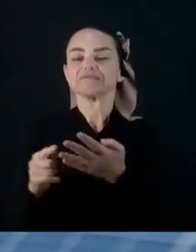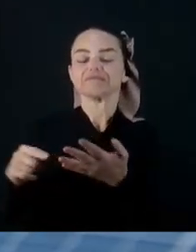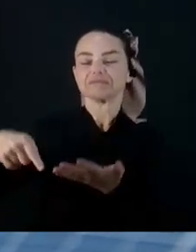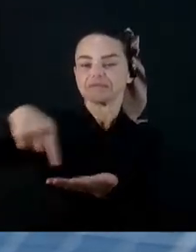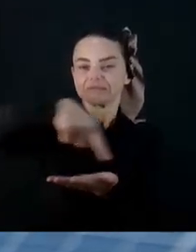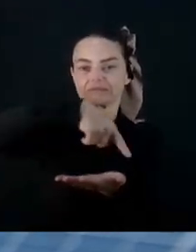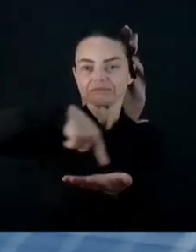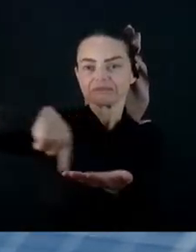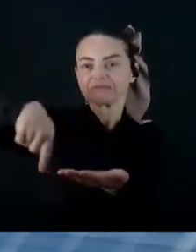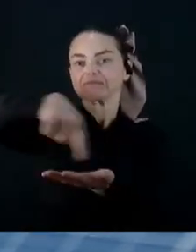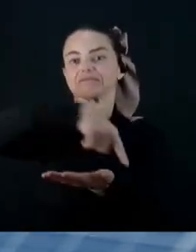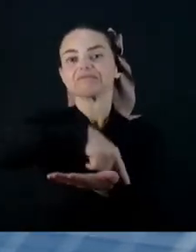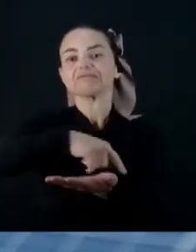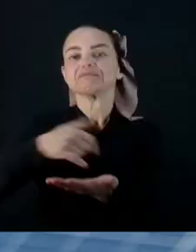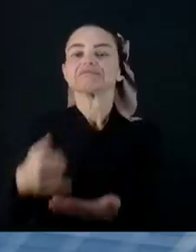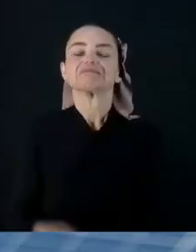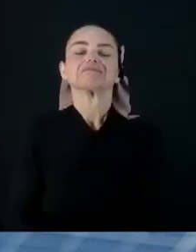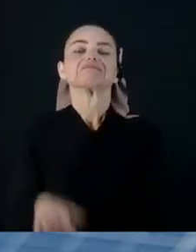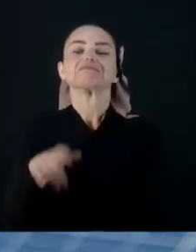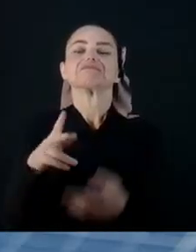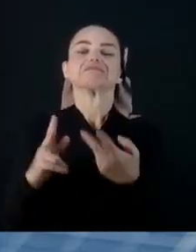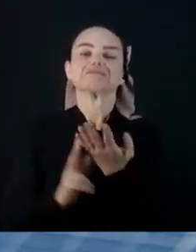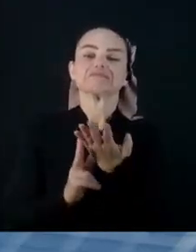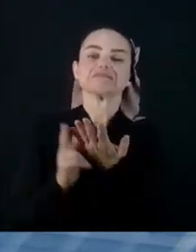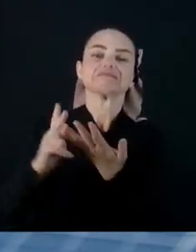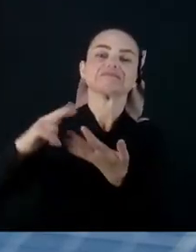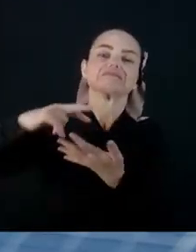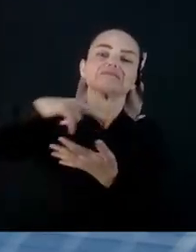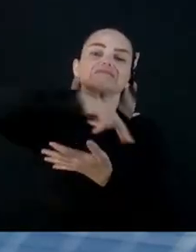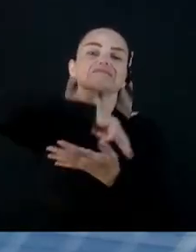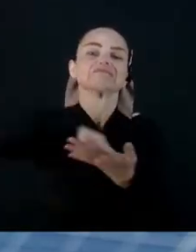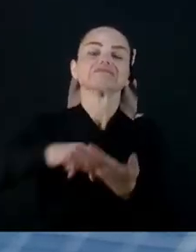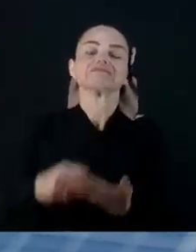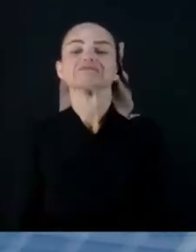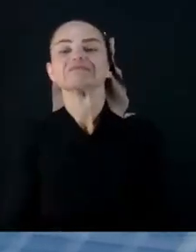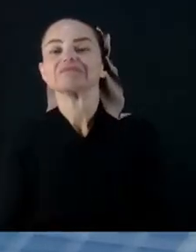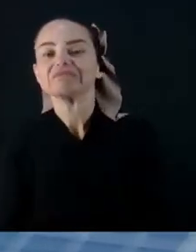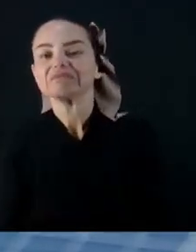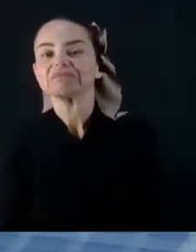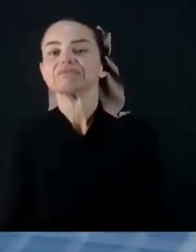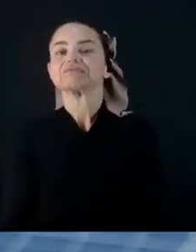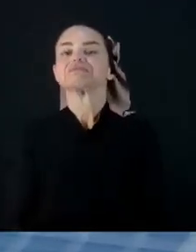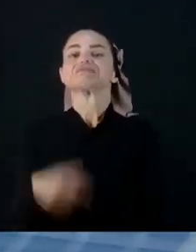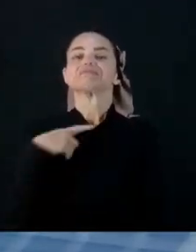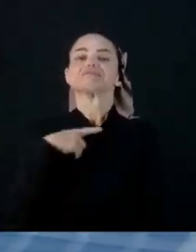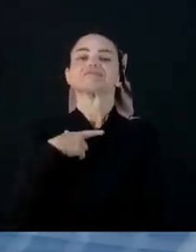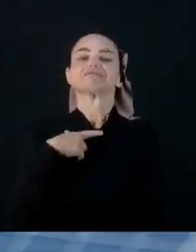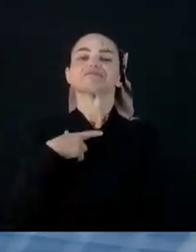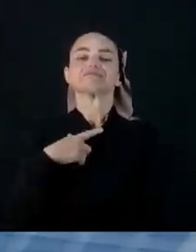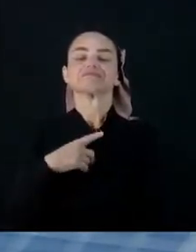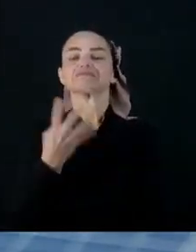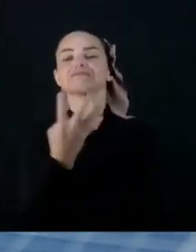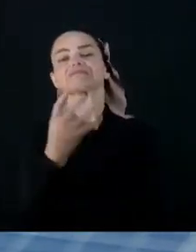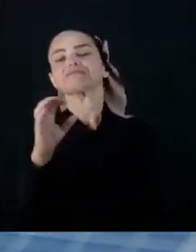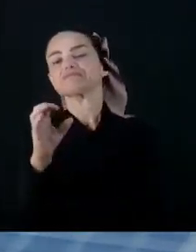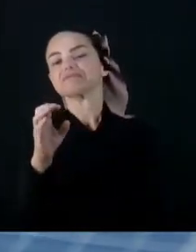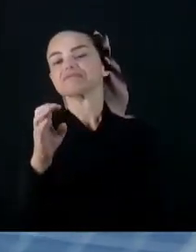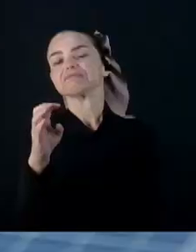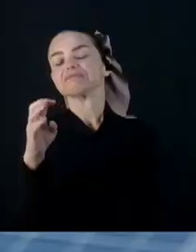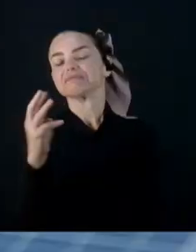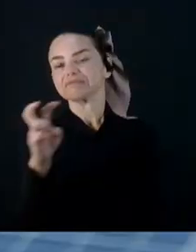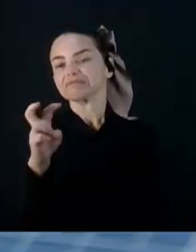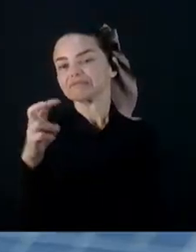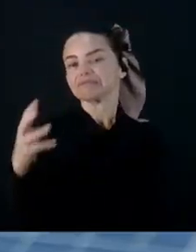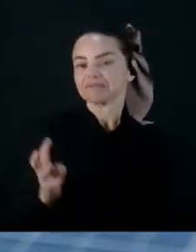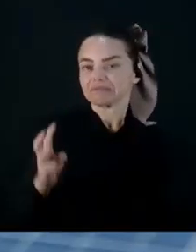tecidinhos, corto. Tem a marcação dessa dobra aqui, que é Em retinha, que a cima, gente né? desce 4 ou 5 centímetros para Uhum. fazer essa parte aqui, que é